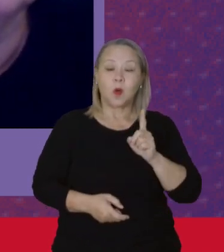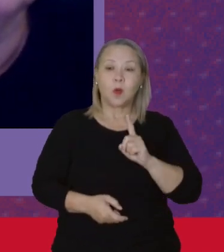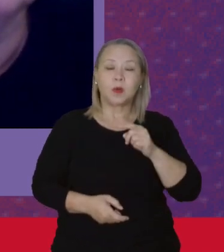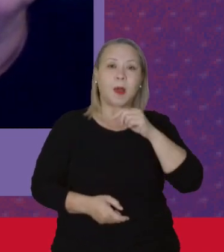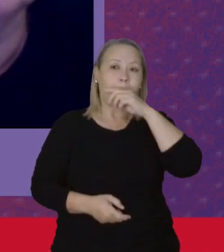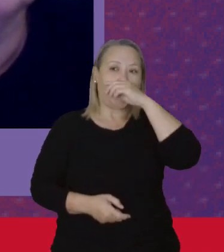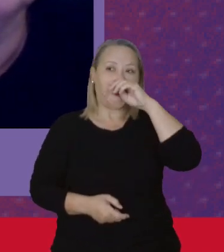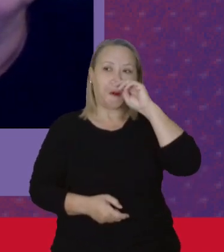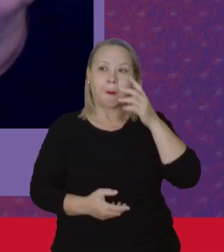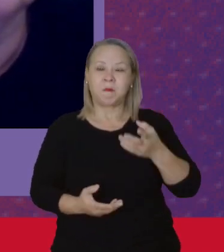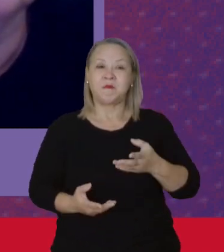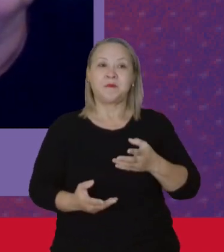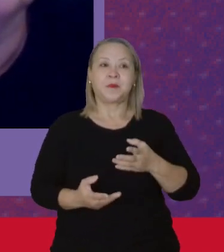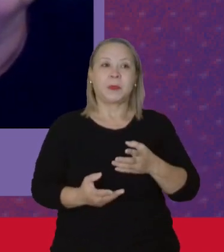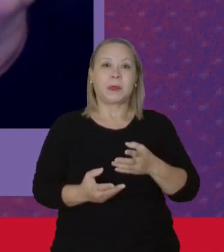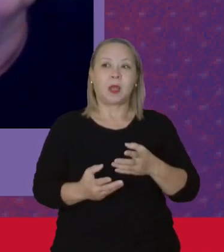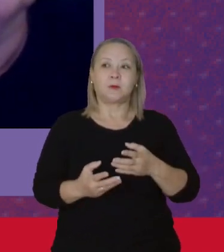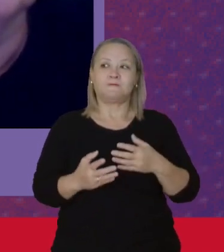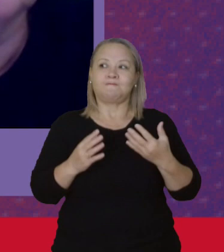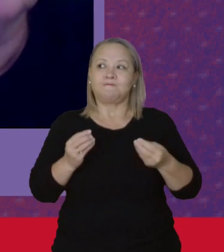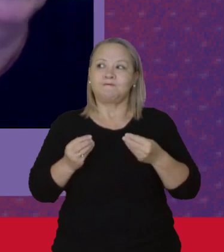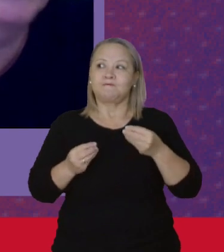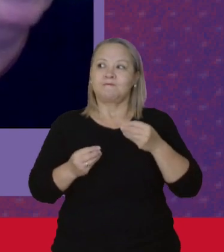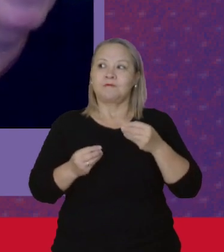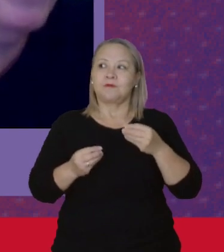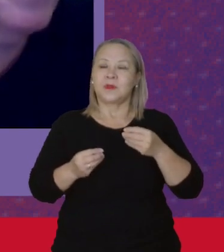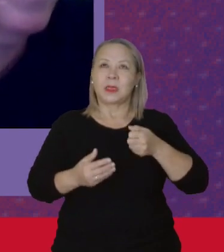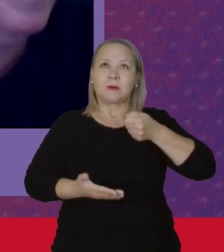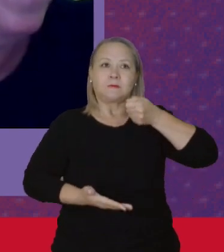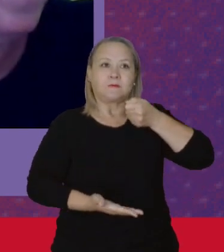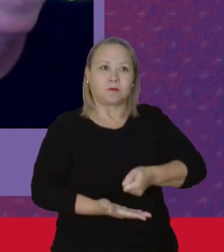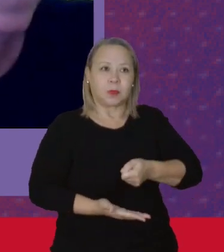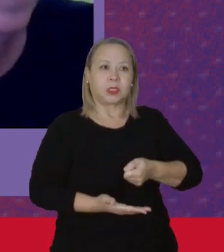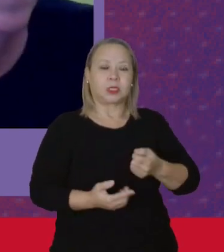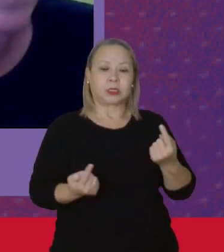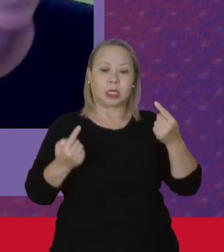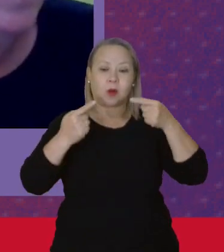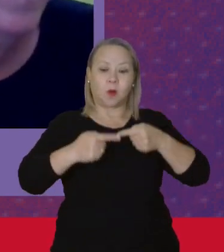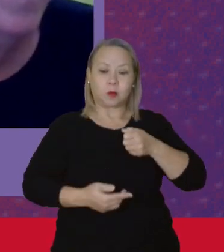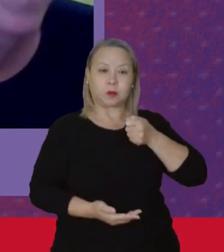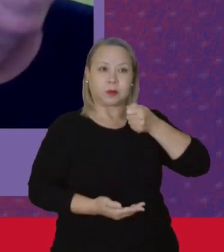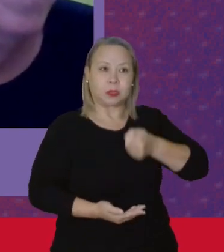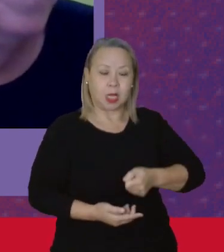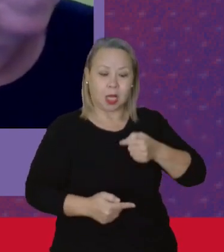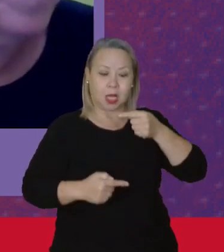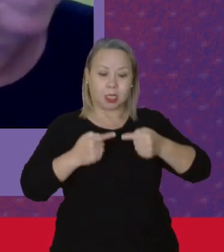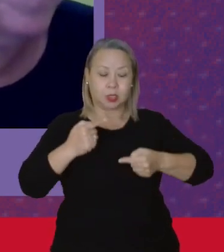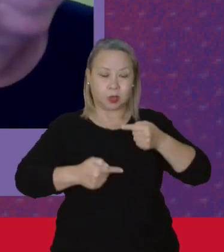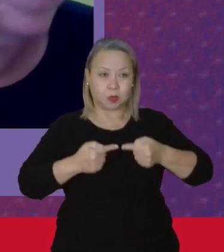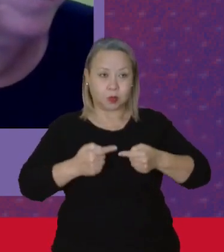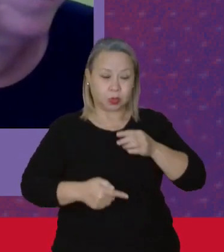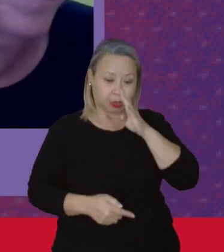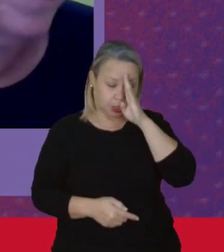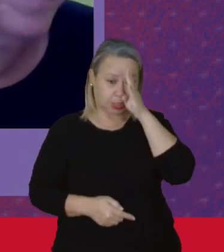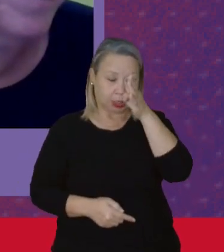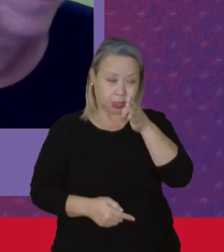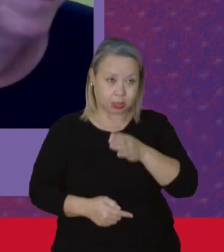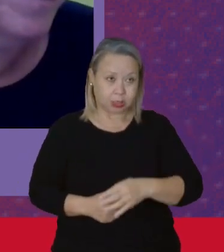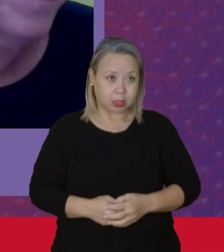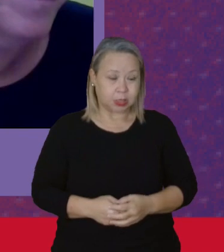essa cis-heteronormatividade, o patriarcado, não desconstruirmos essas políticas